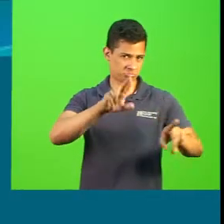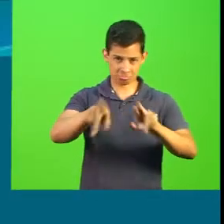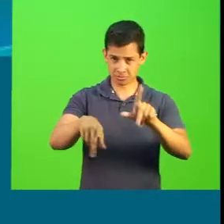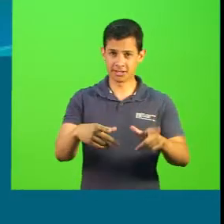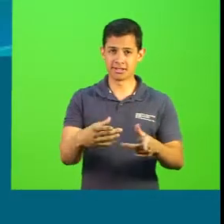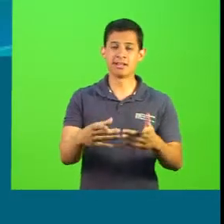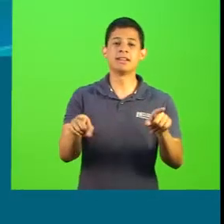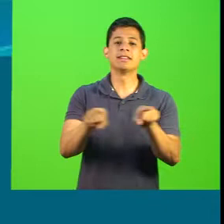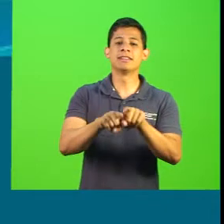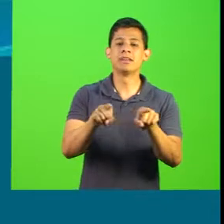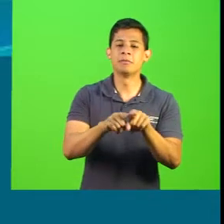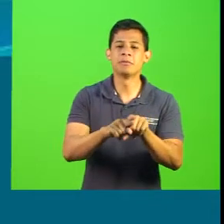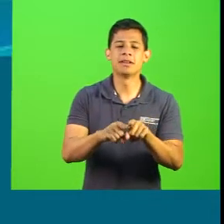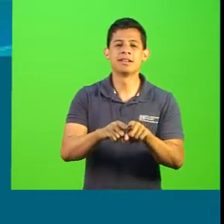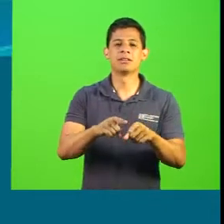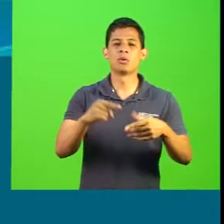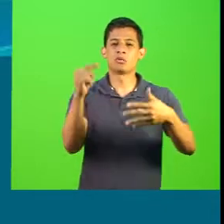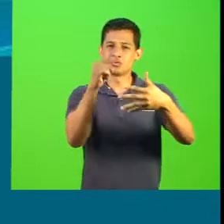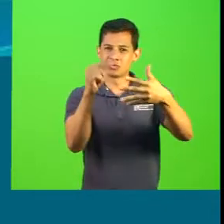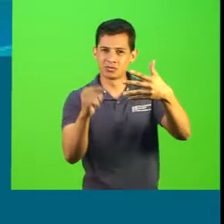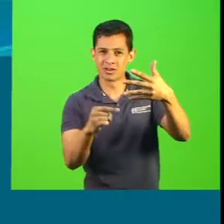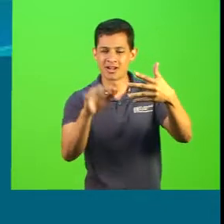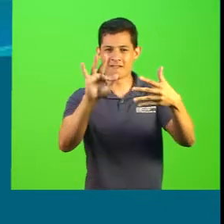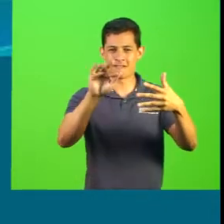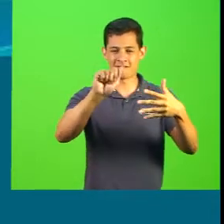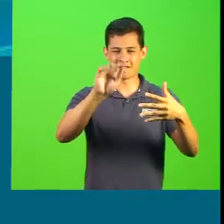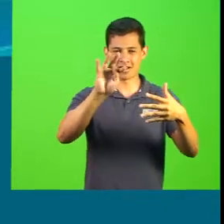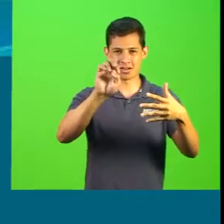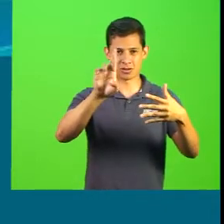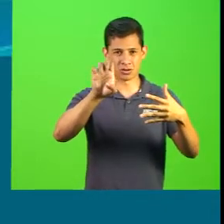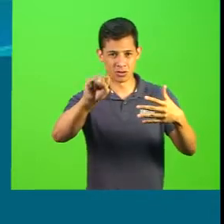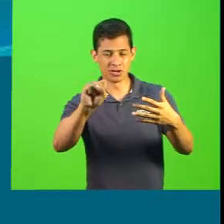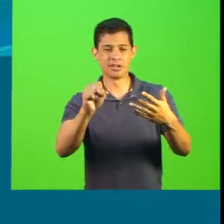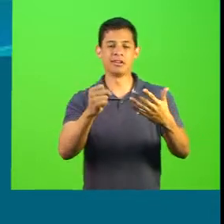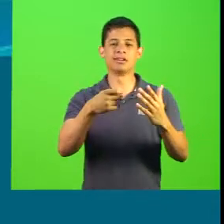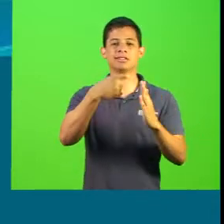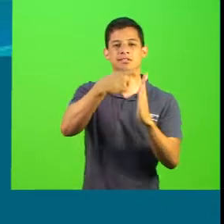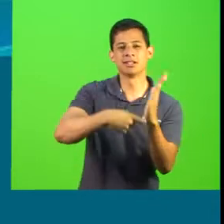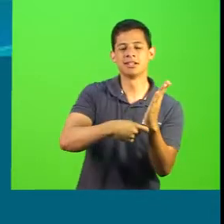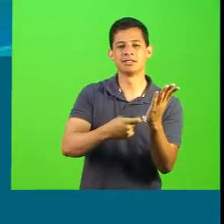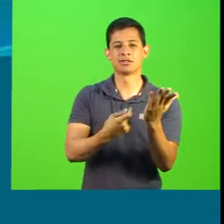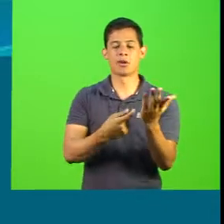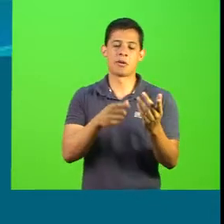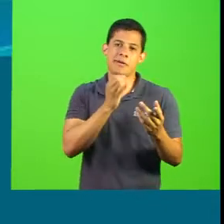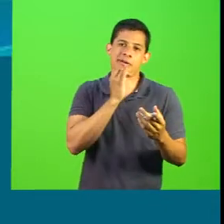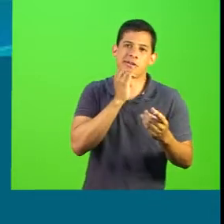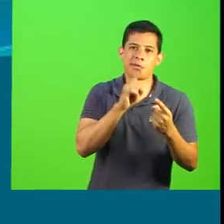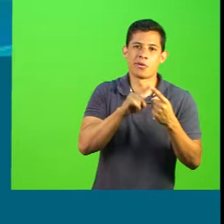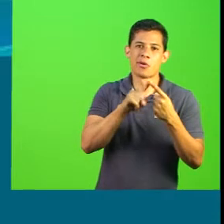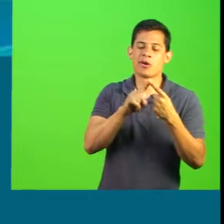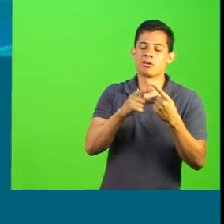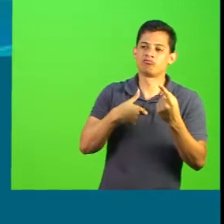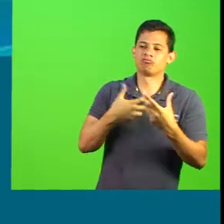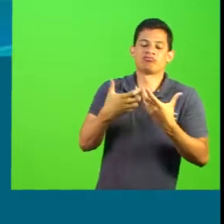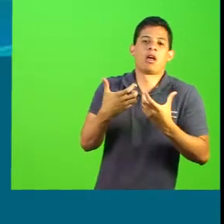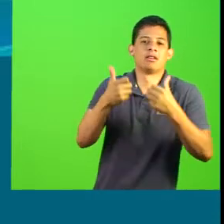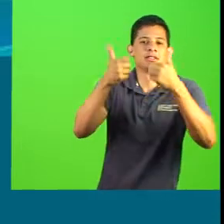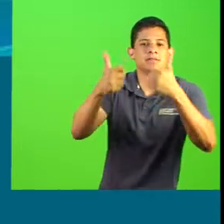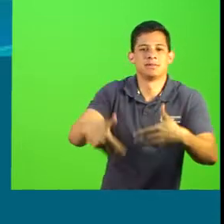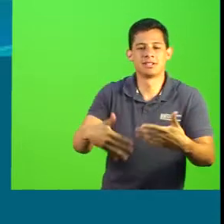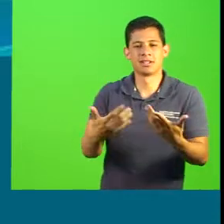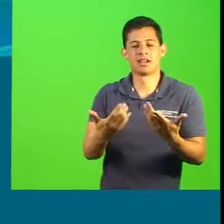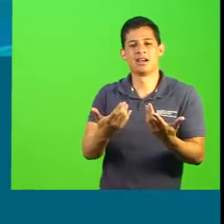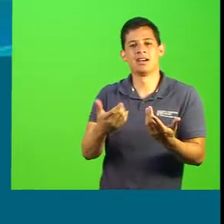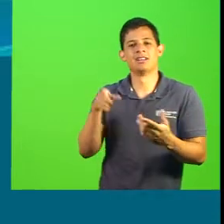contextos. Também vamos estudar os fatores de textualização, como intencionalidade,